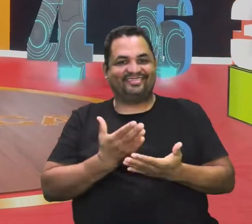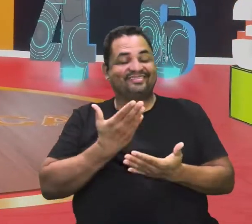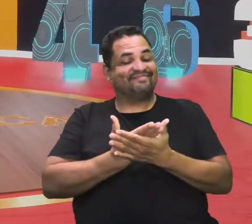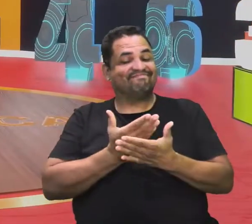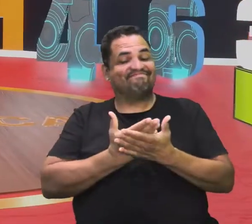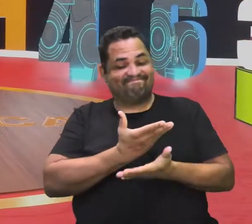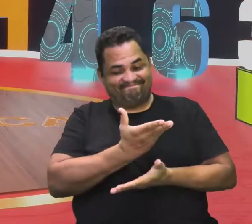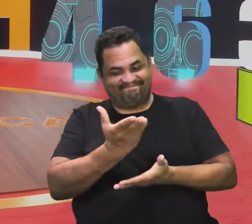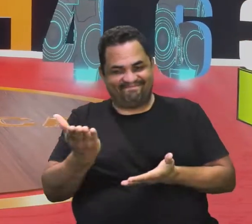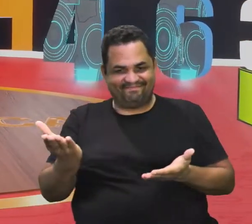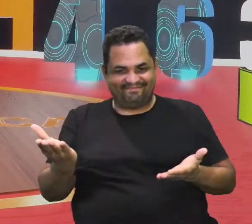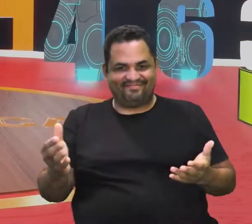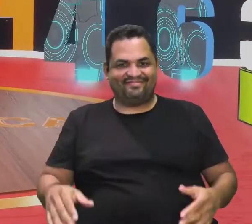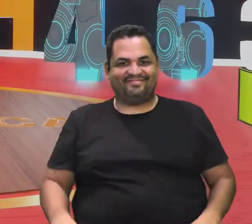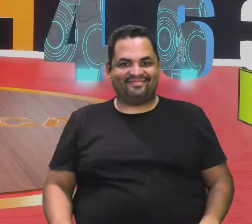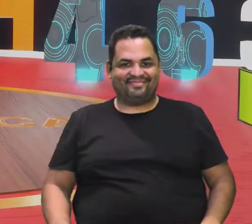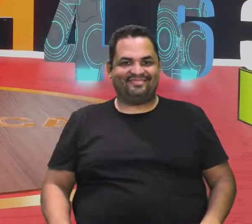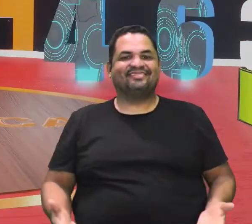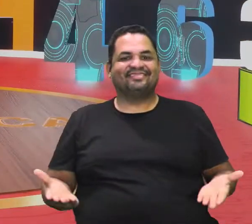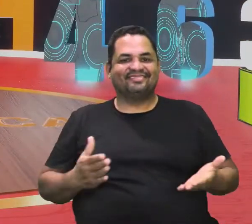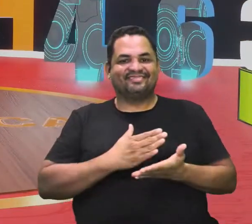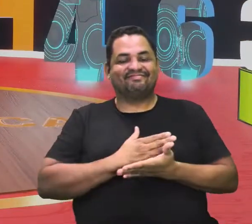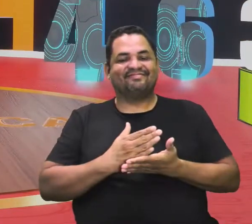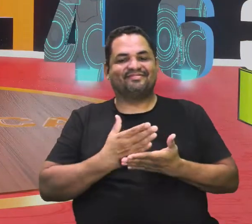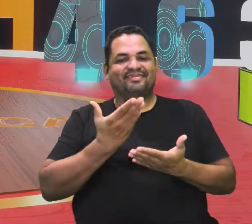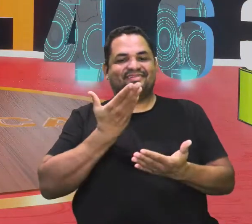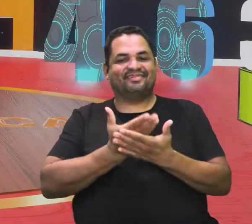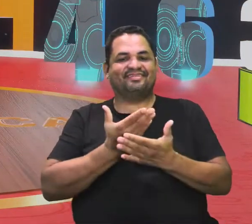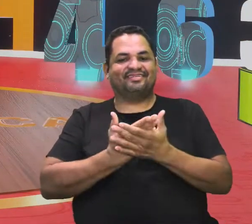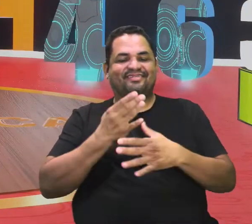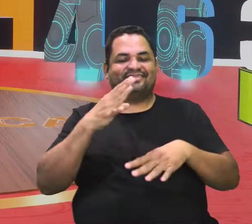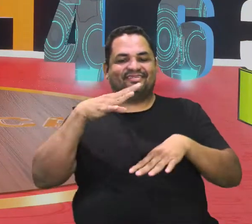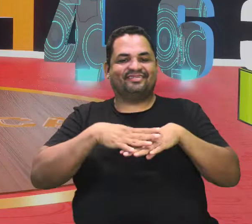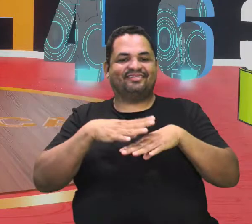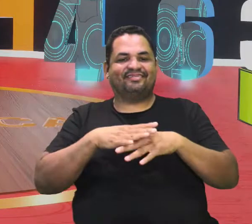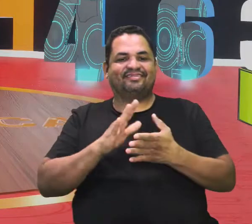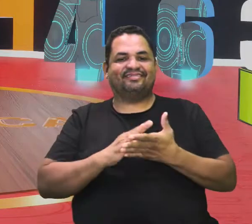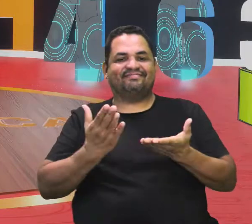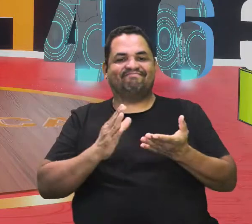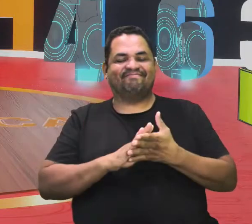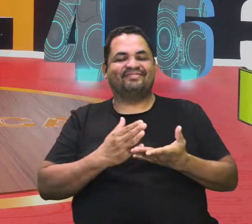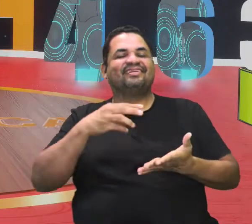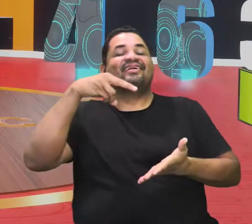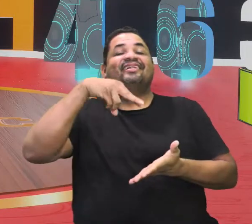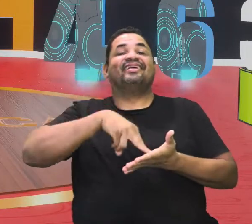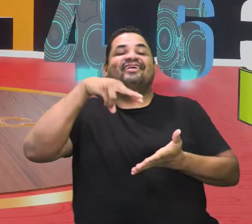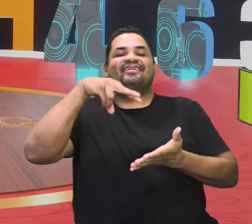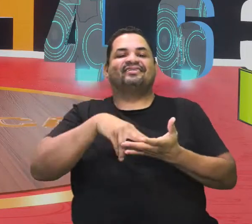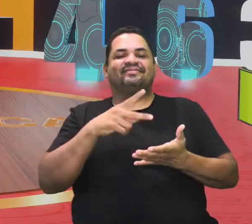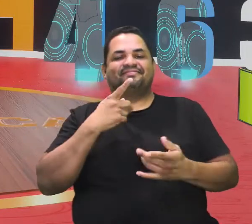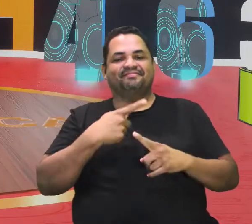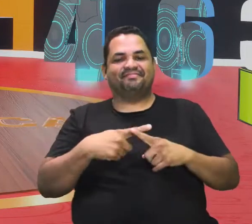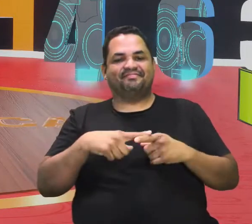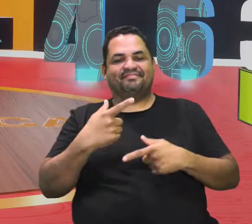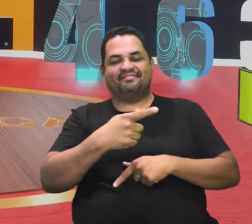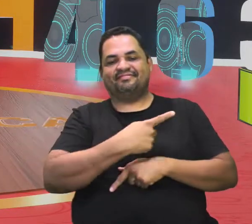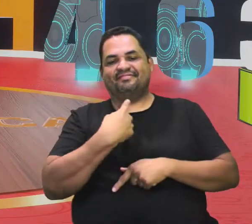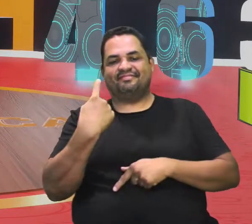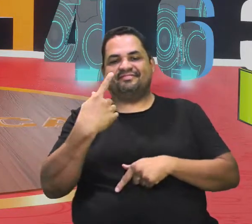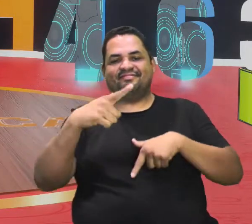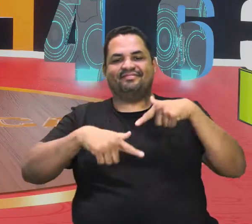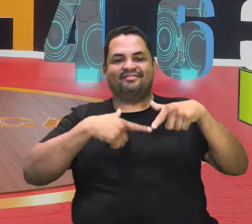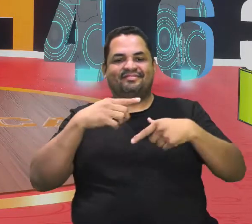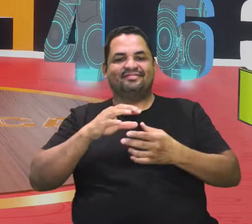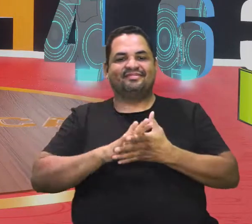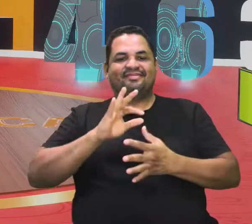daquela estudadinha com você. É assim que a gente começa mais uma aula de matemática muito animada, porque estamos trabalhando